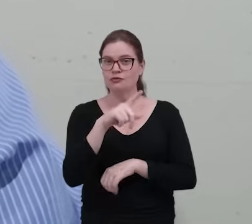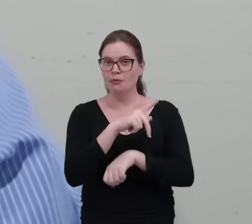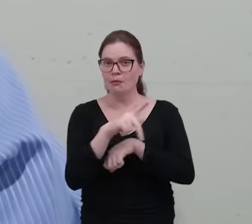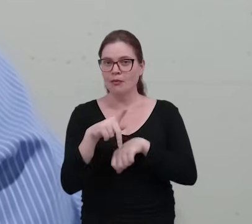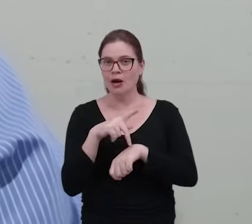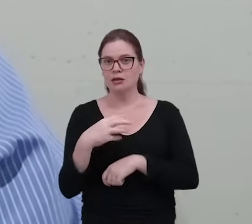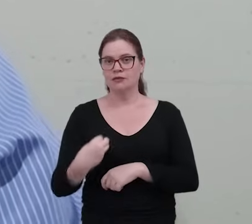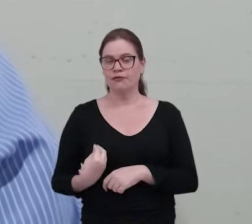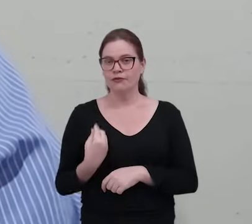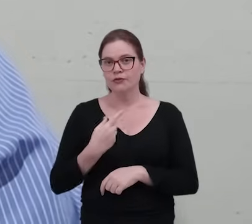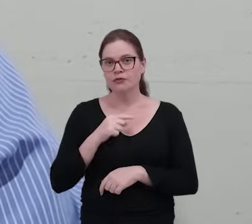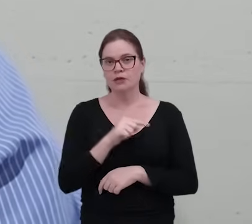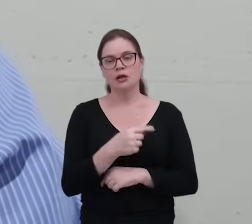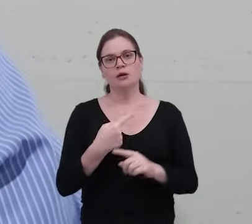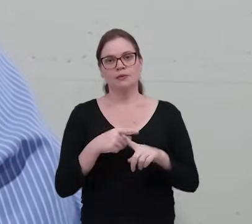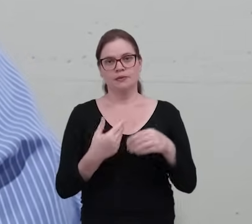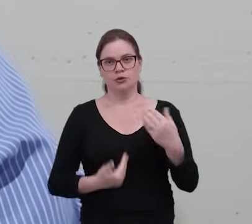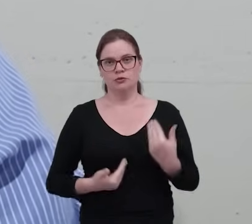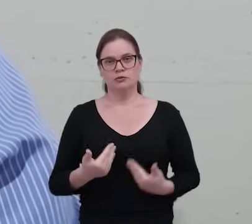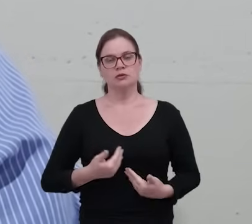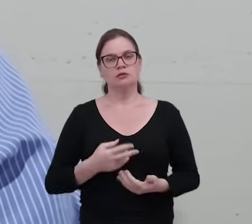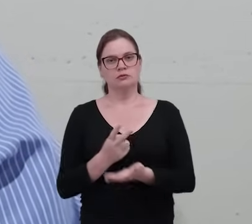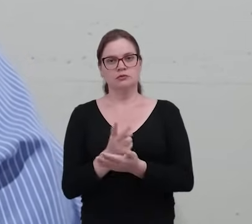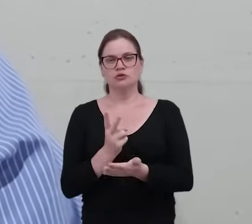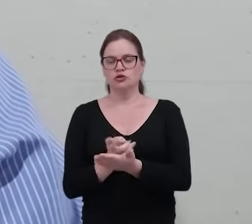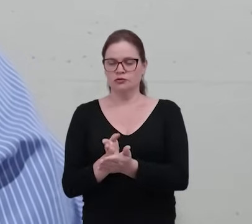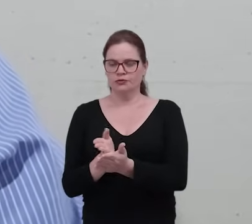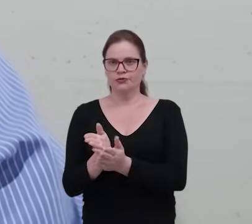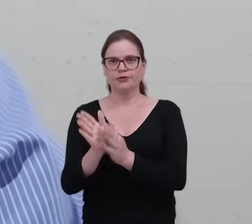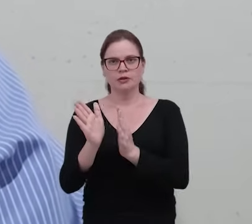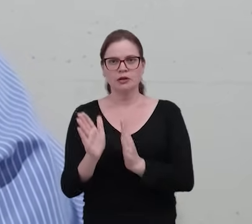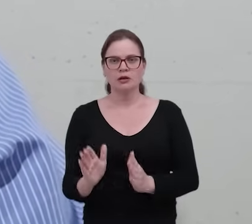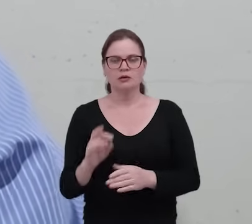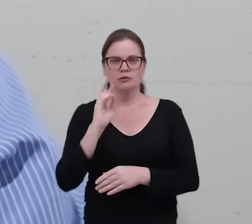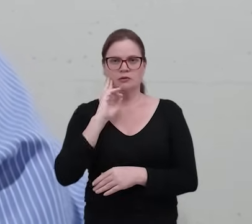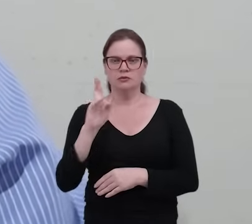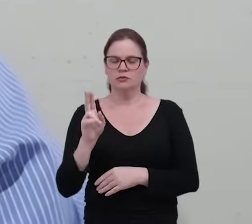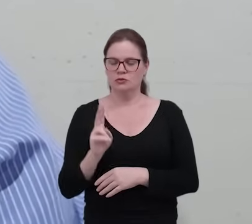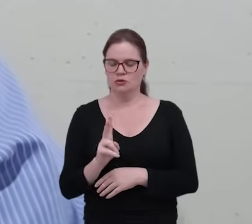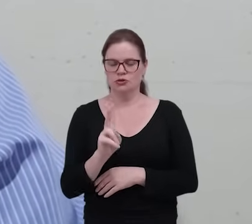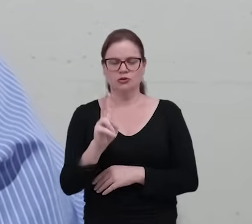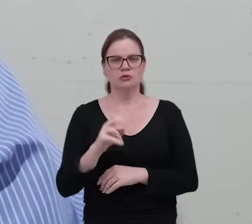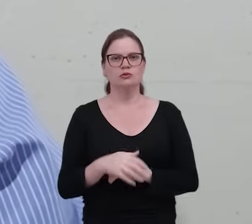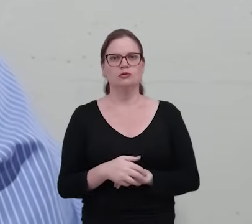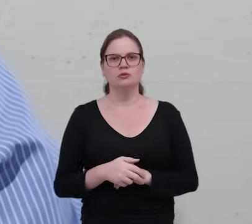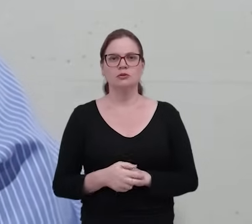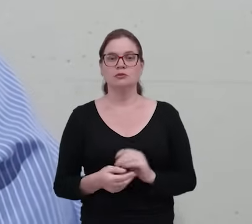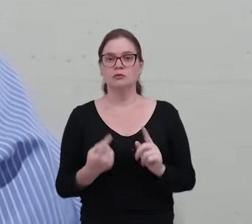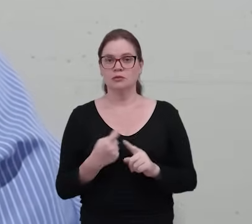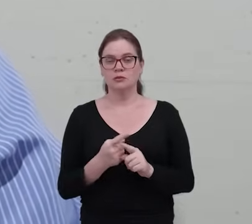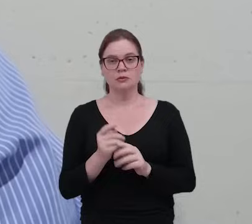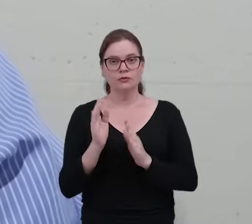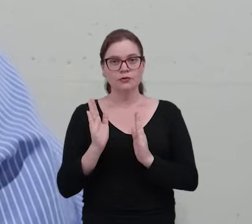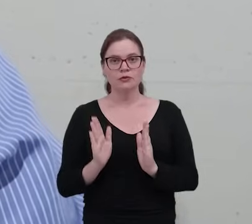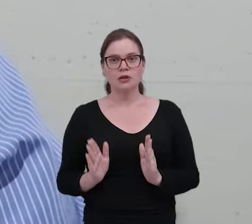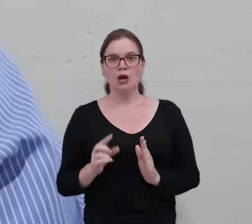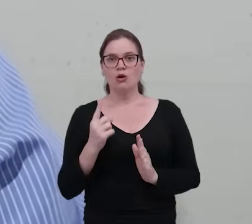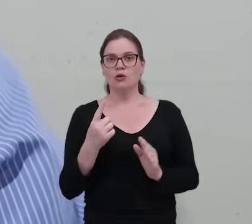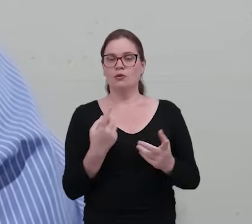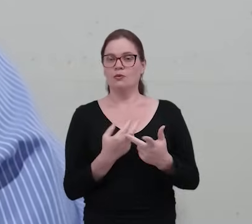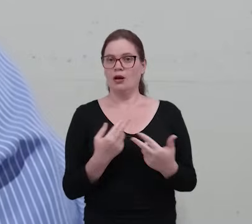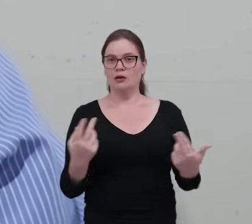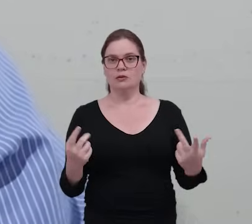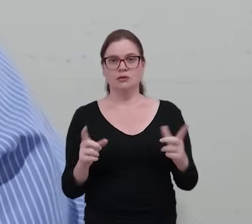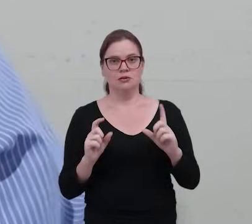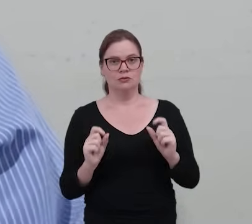de dificuldade, os irmãos permaneceram e permanecem fiéis. E uma coisa